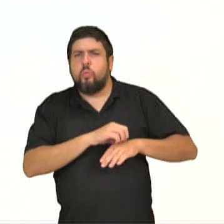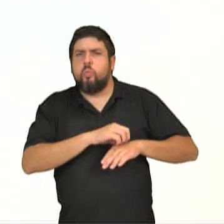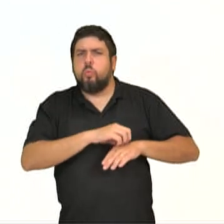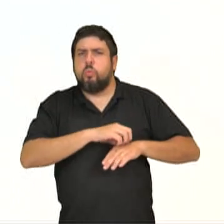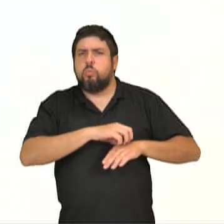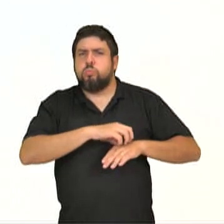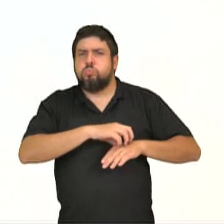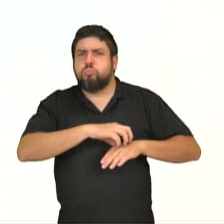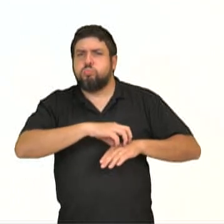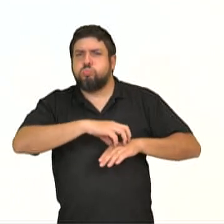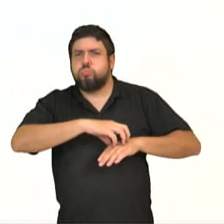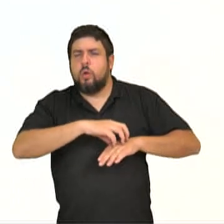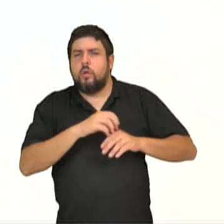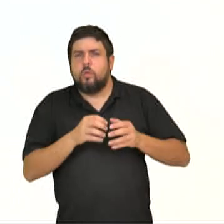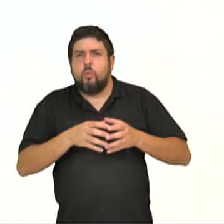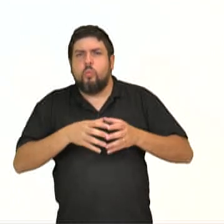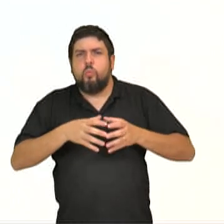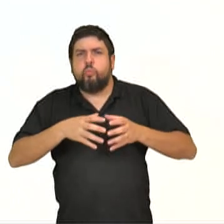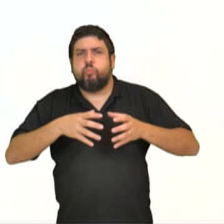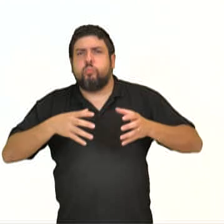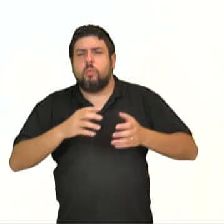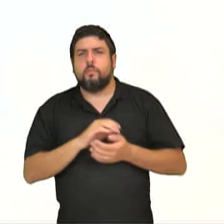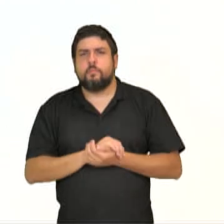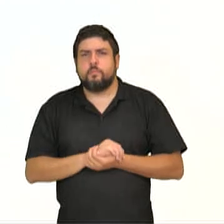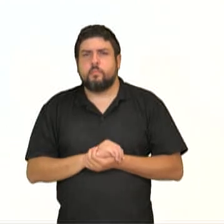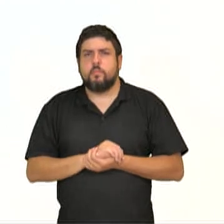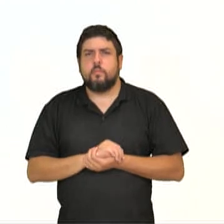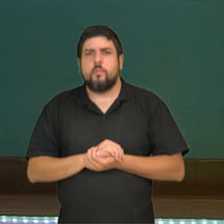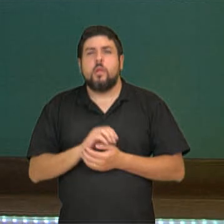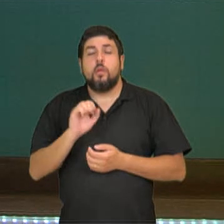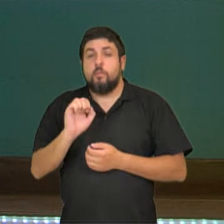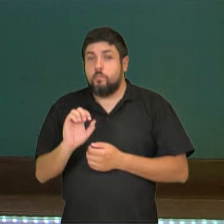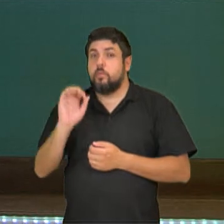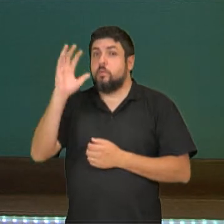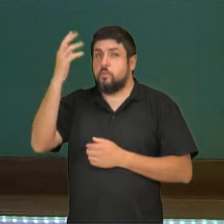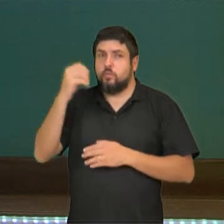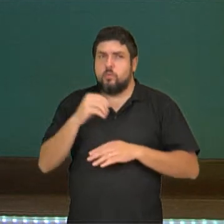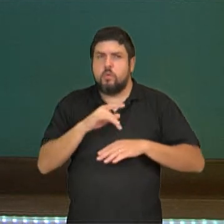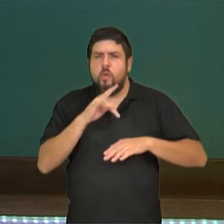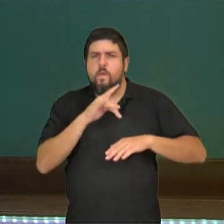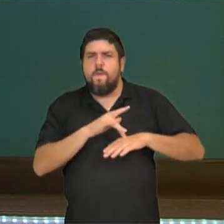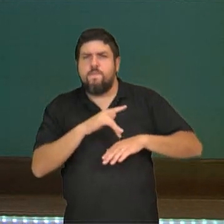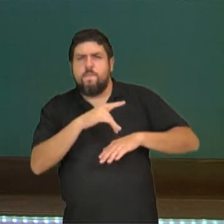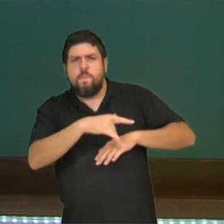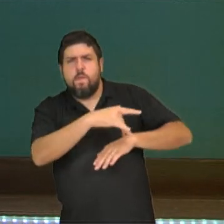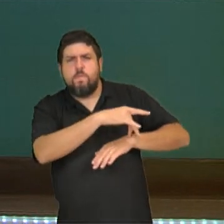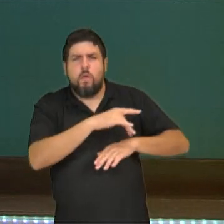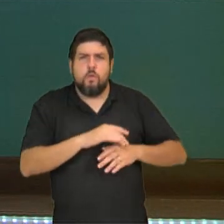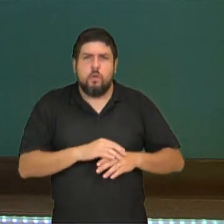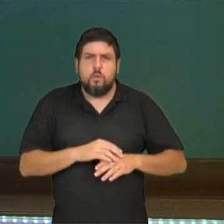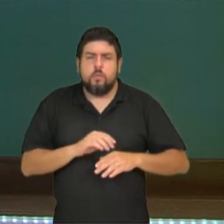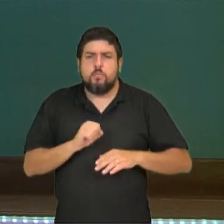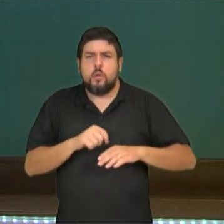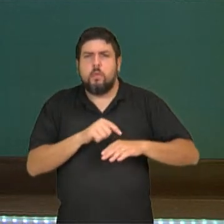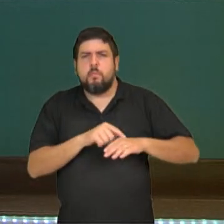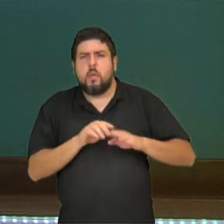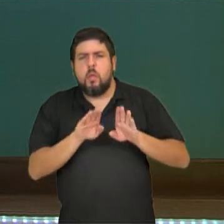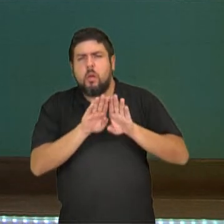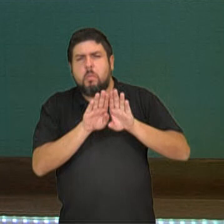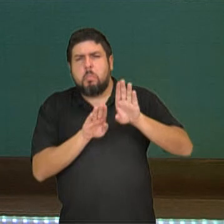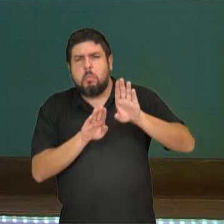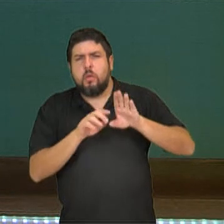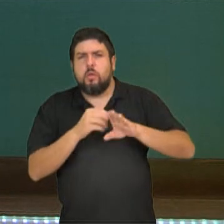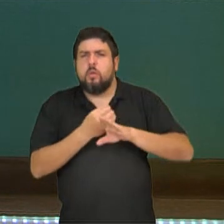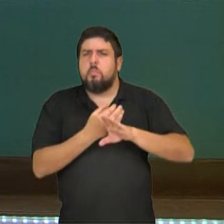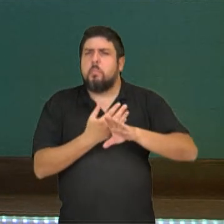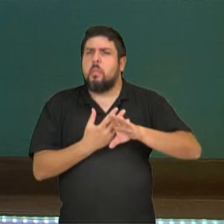se aumentando de tamanho. Pode haver o surgimento de diversas lesões, né? Então rachaduras, se partir e ter